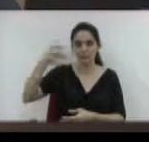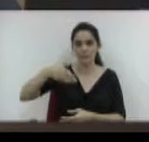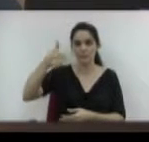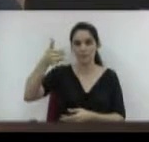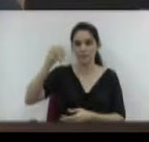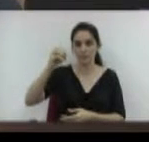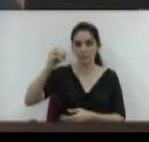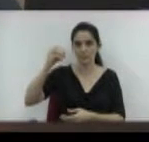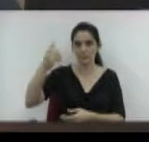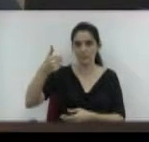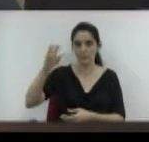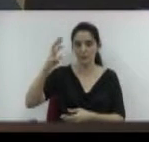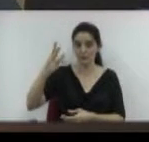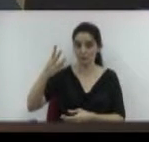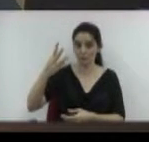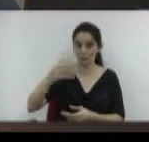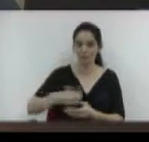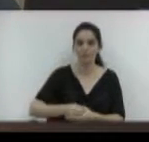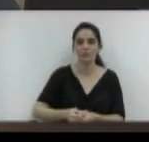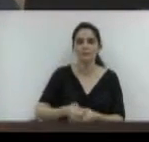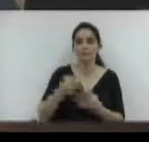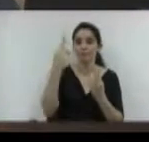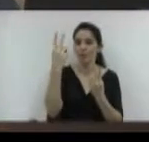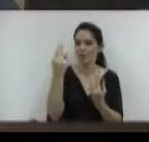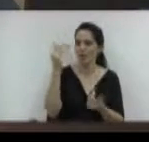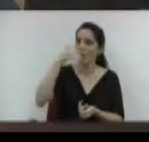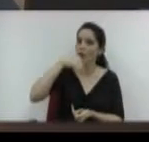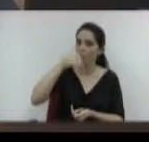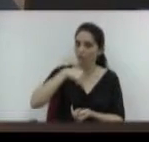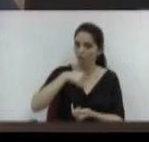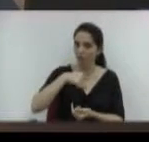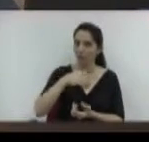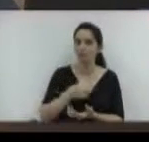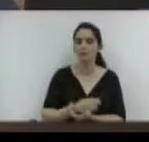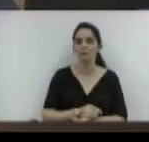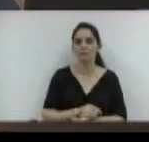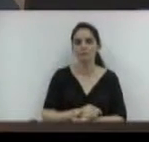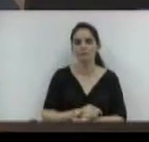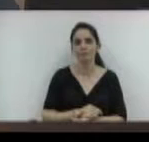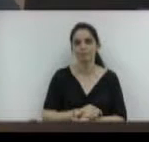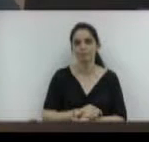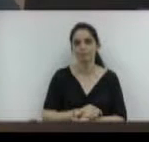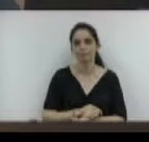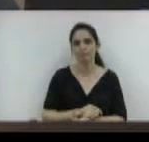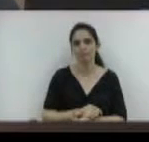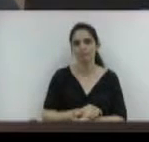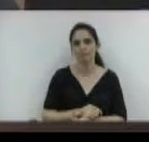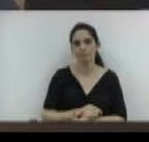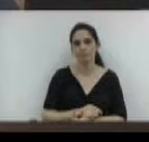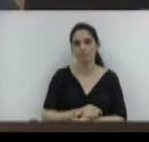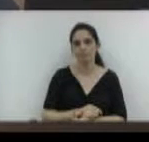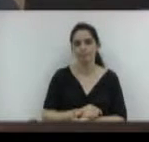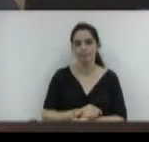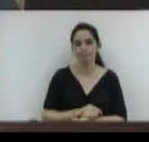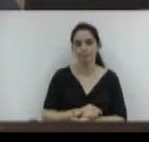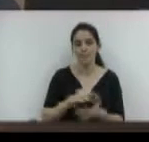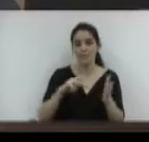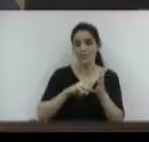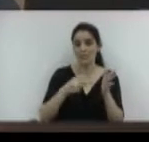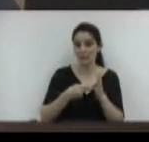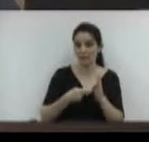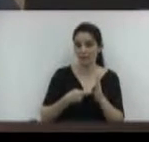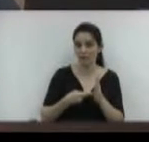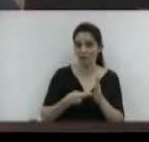3.932/14, por fatos semelhantes ao aqui narrados, o que gera reincidência